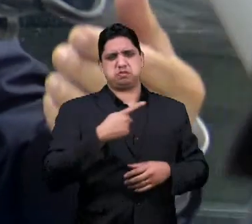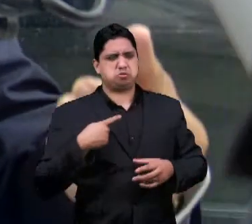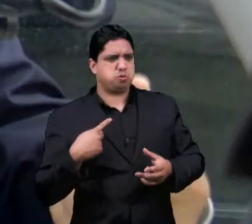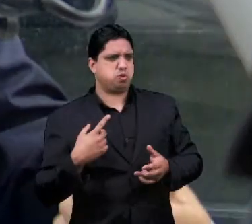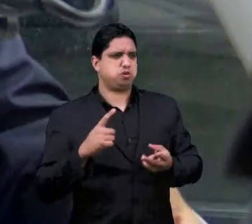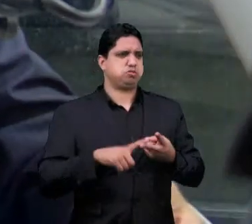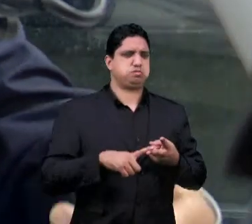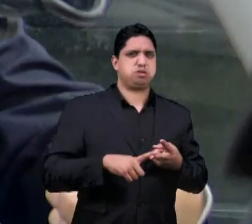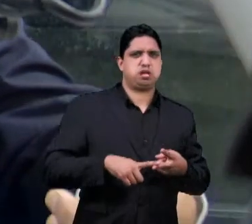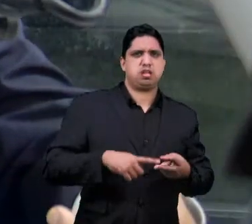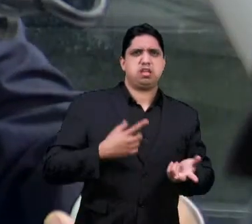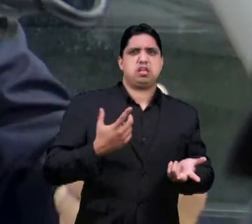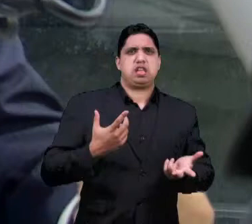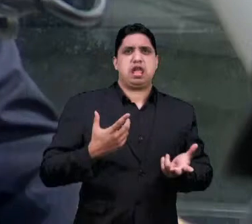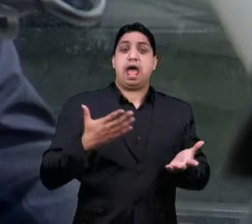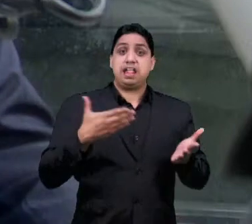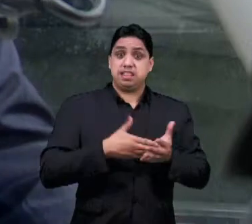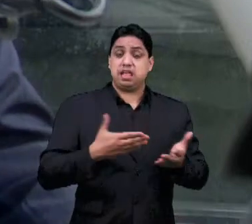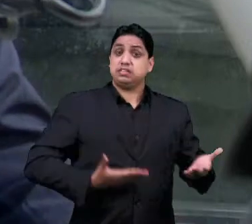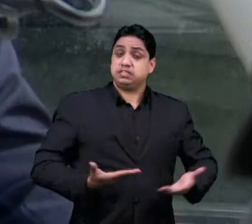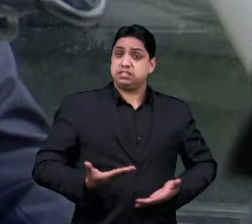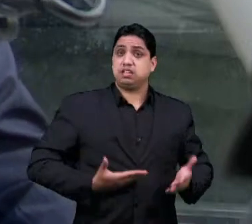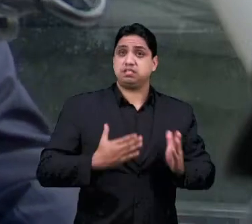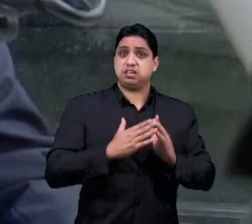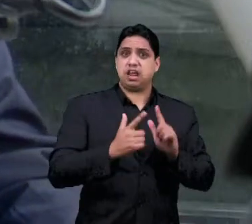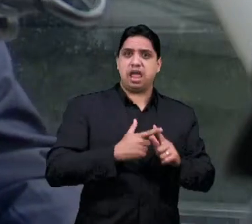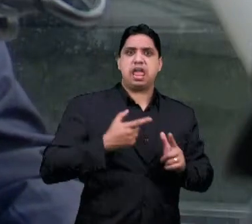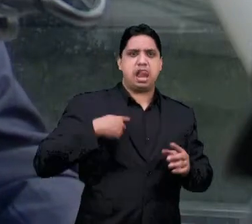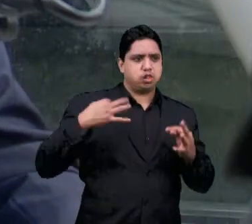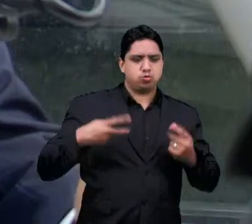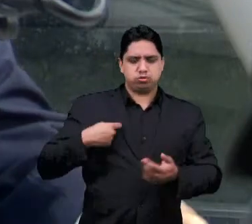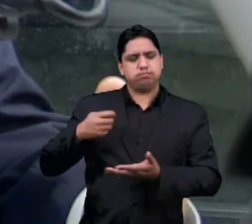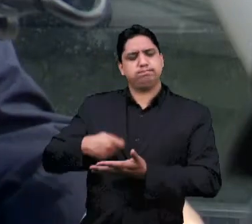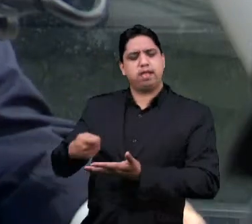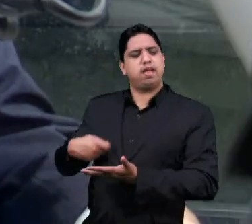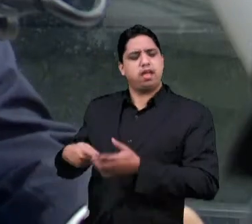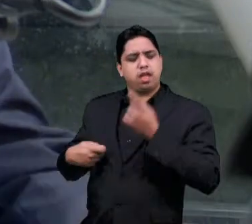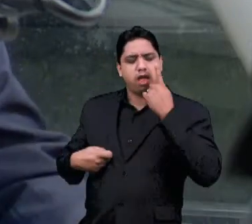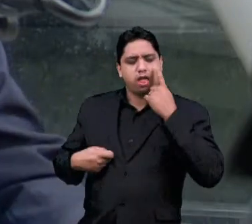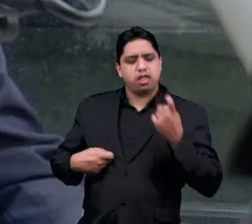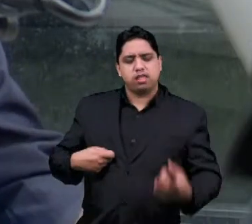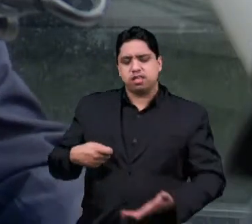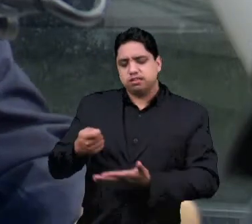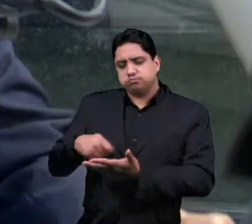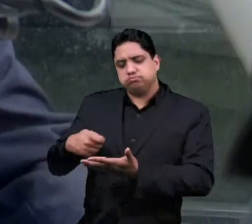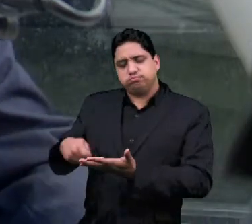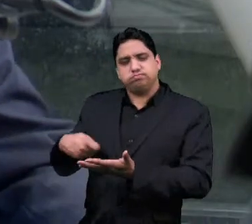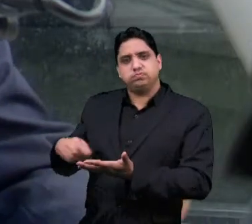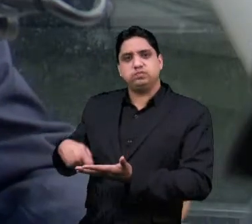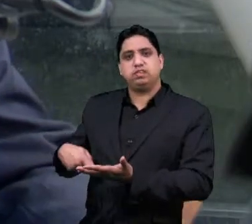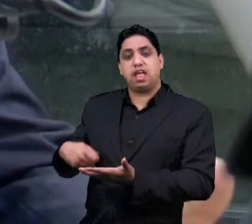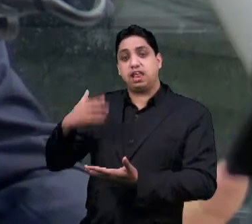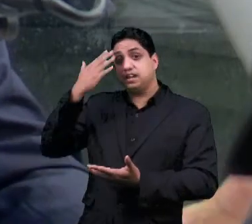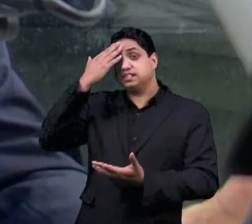pastores, até de membros de igreja, e ele anota tudo, entendeu? E ele olha aquilo, e ele